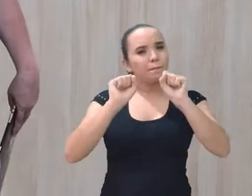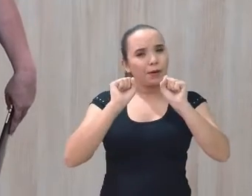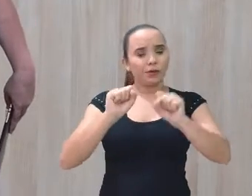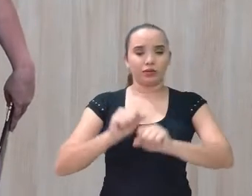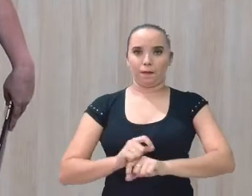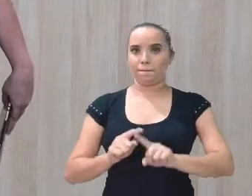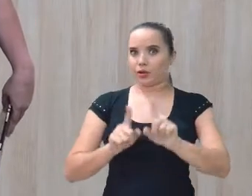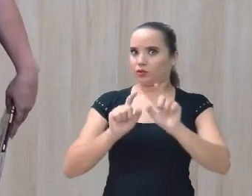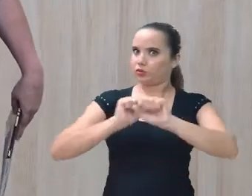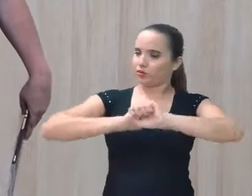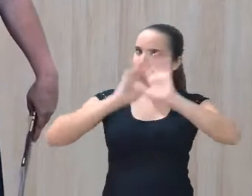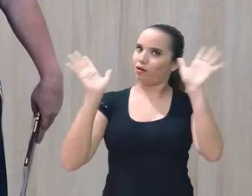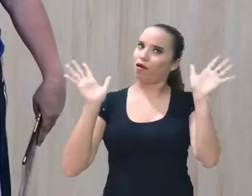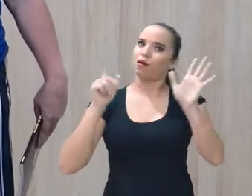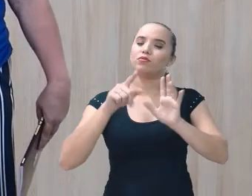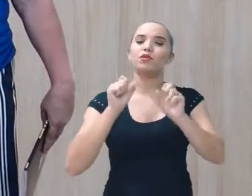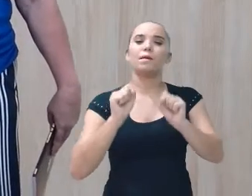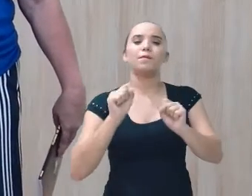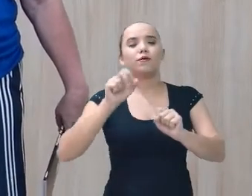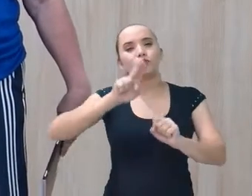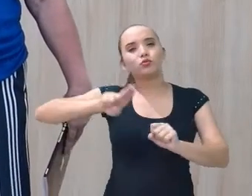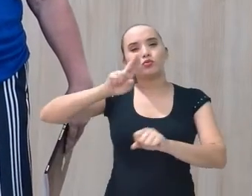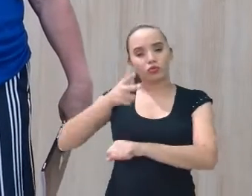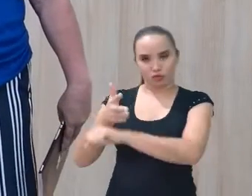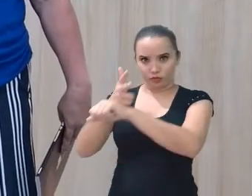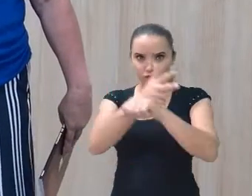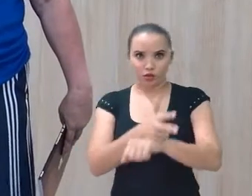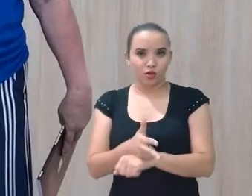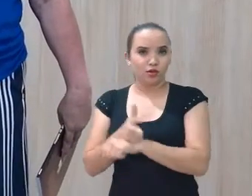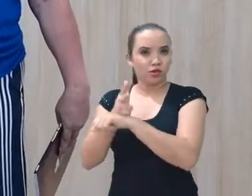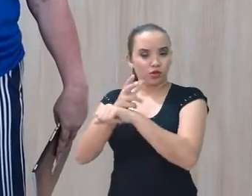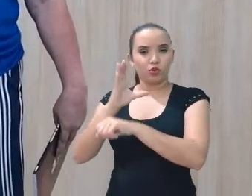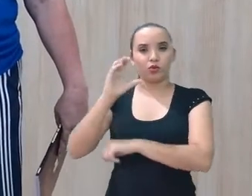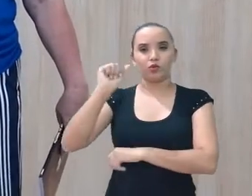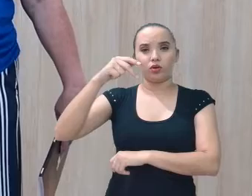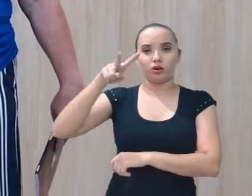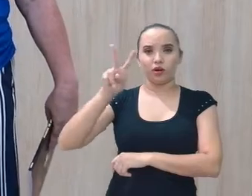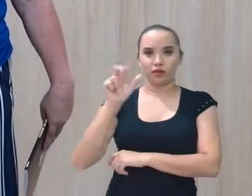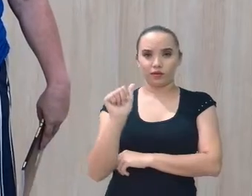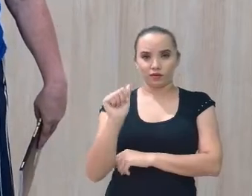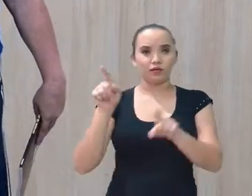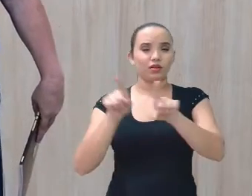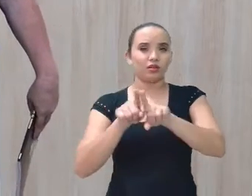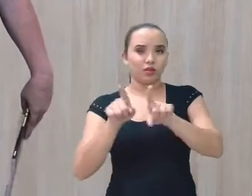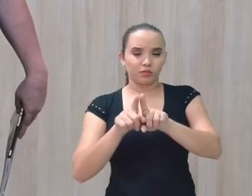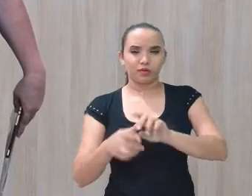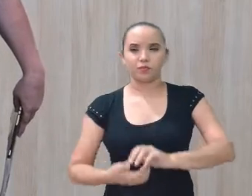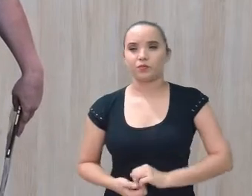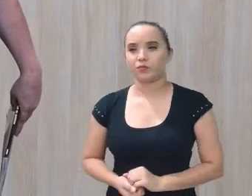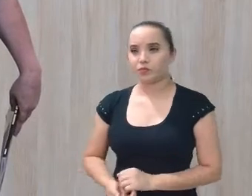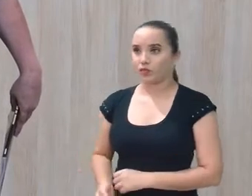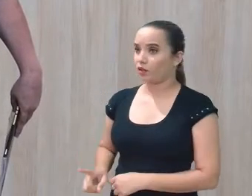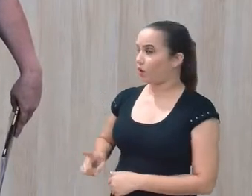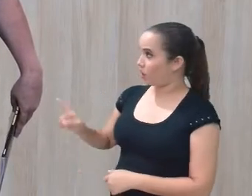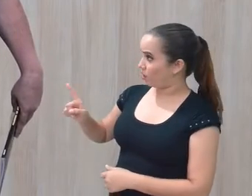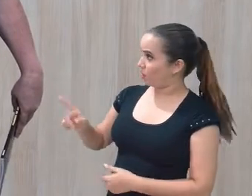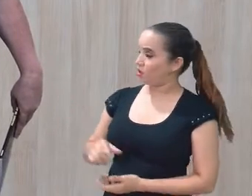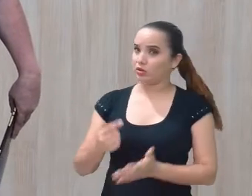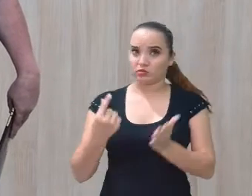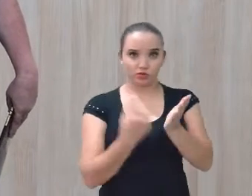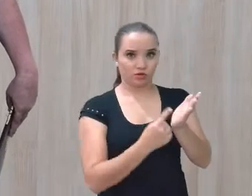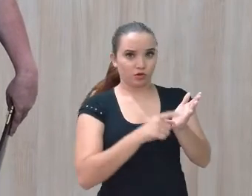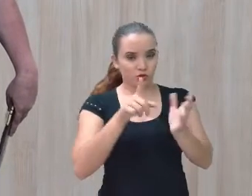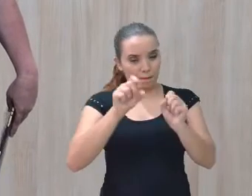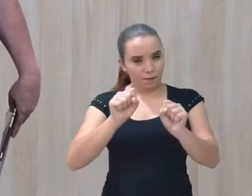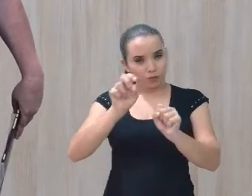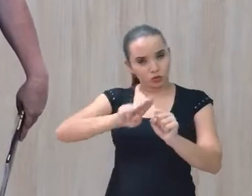Claro que você pode fazer em forma de vídeo também, no Canva. Esse aplicativo você pode utilizar